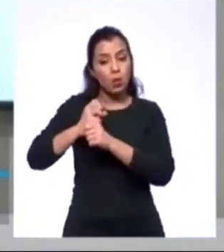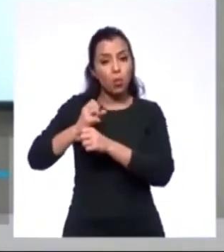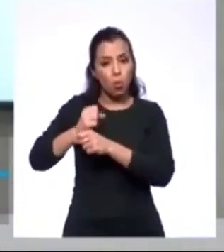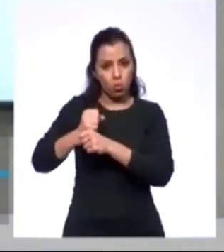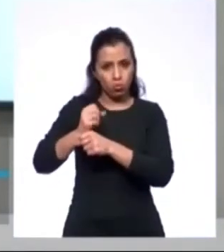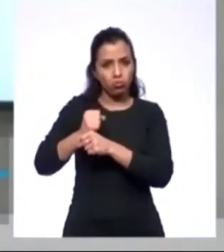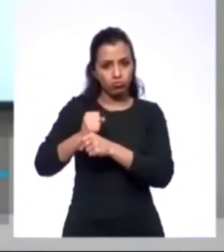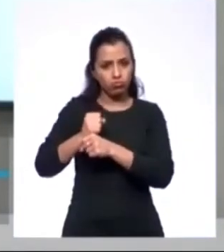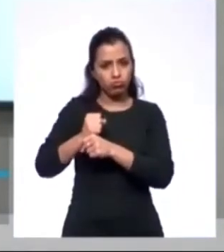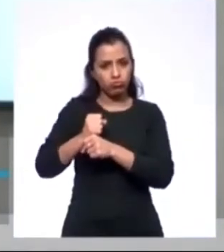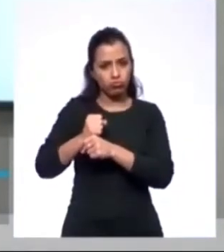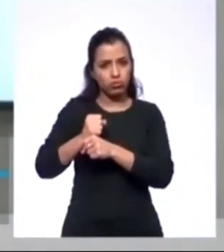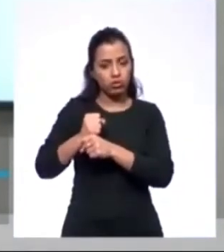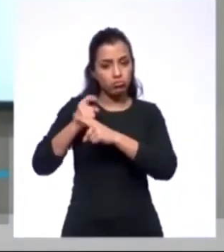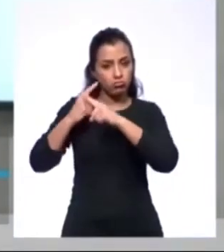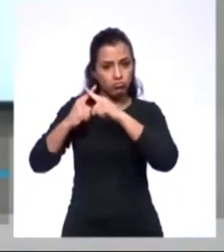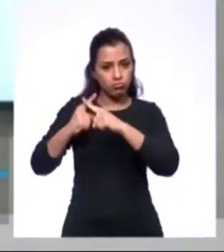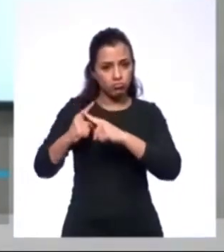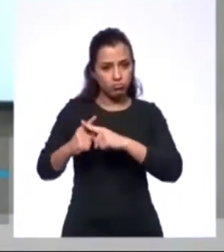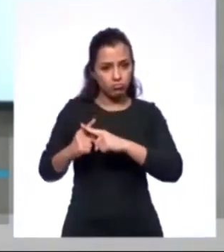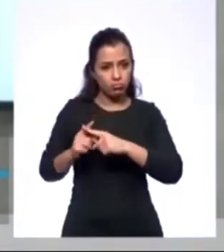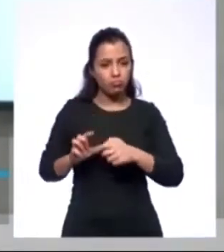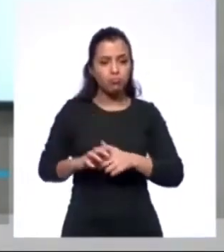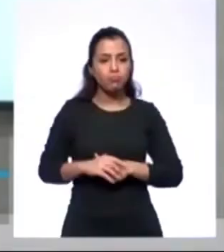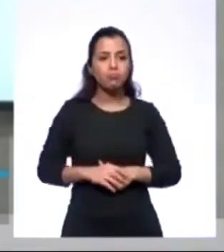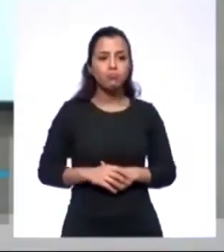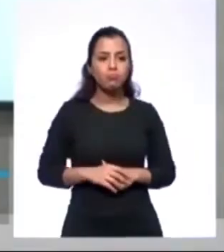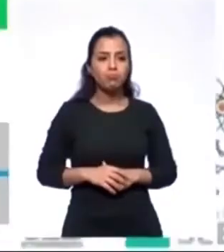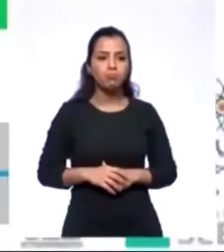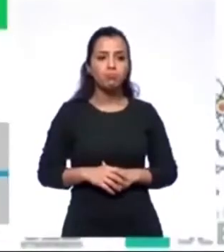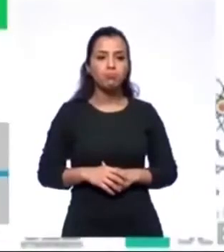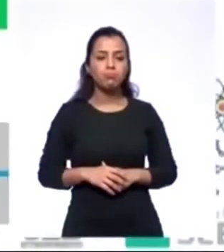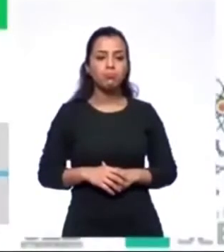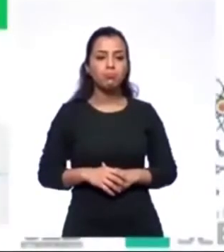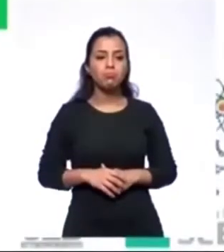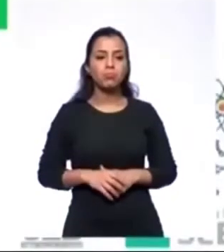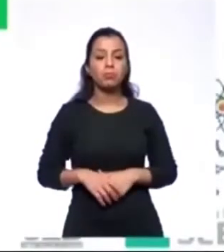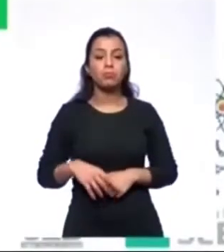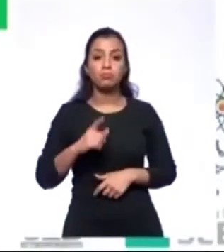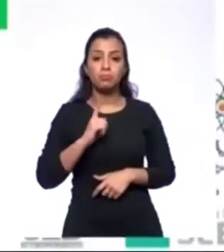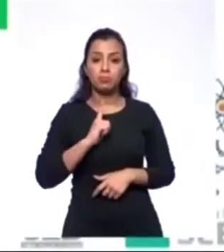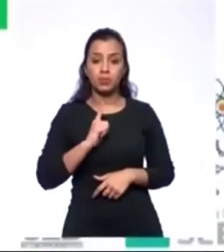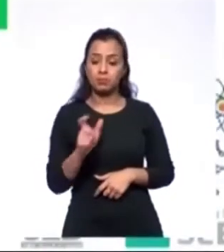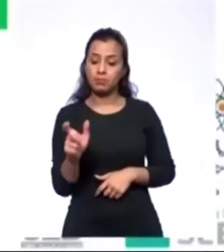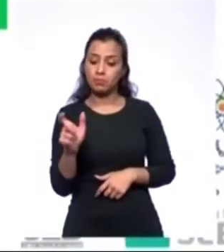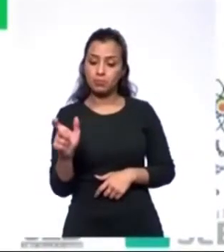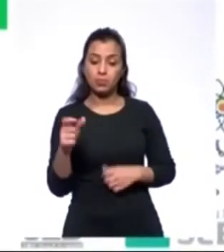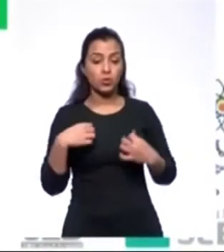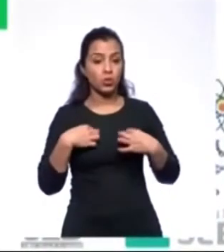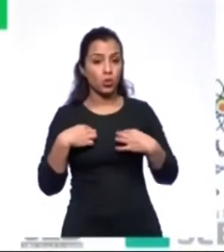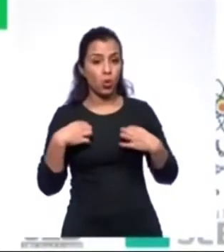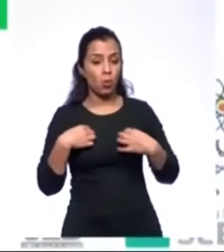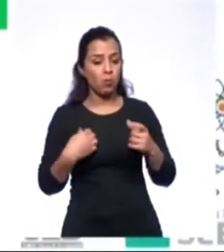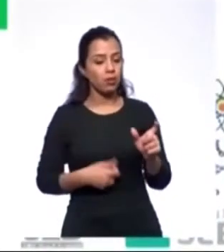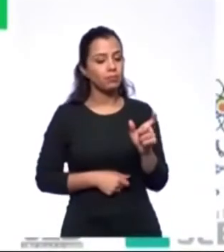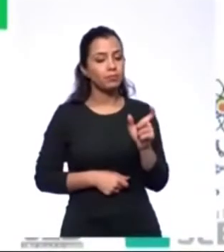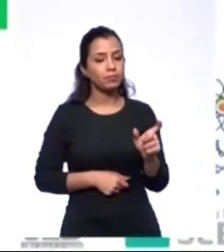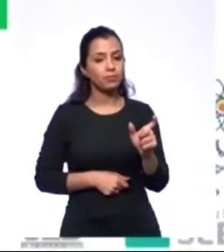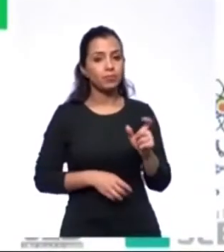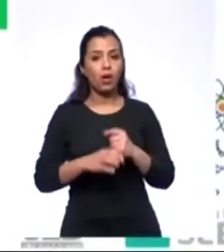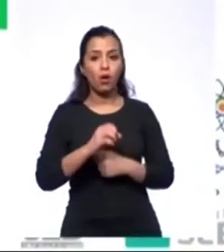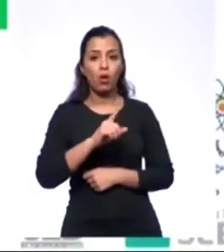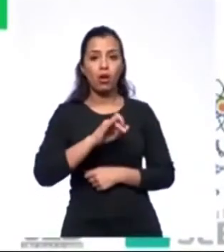multiplicação Olha só faça duas casinhas escreva roupa e coleira